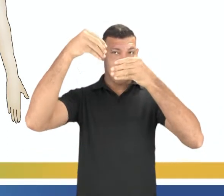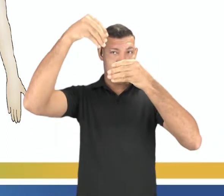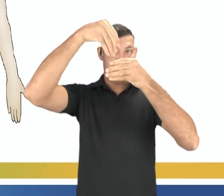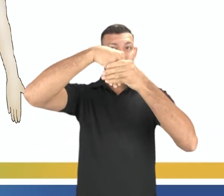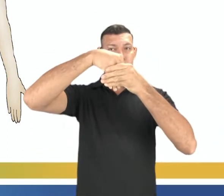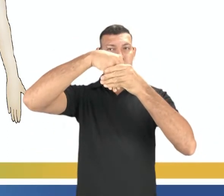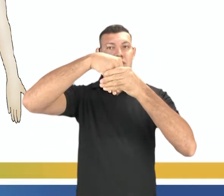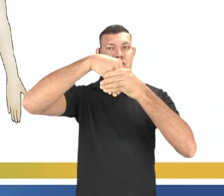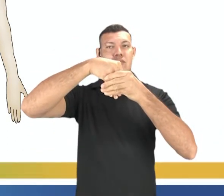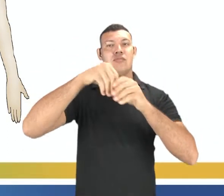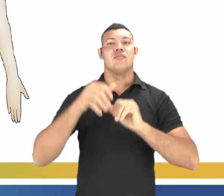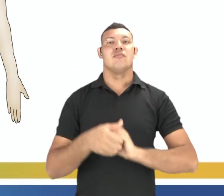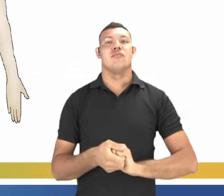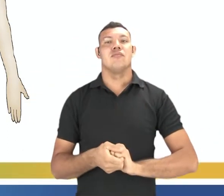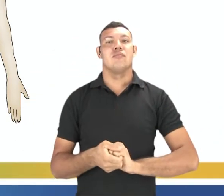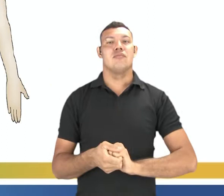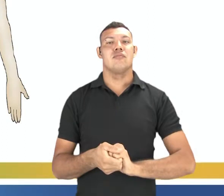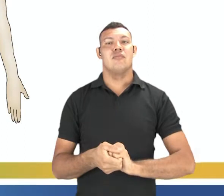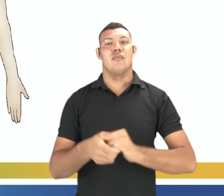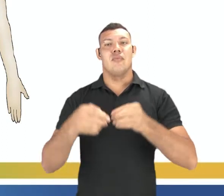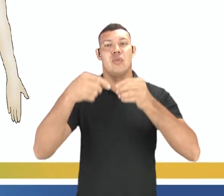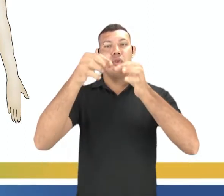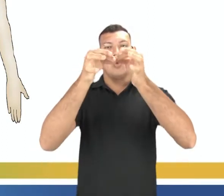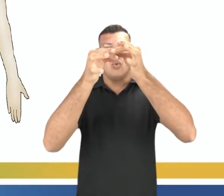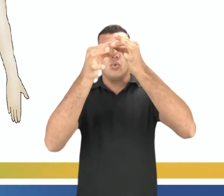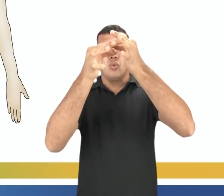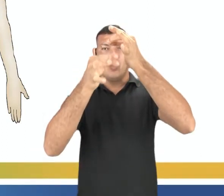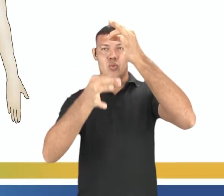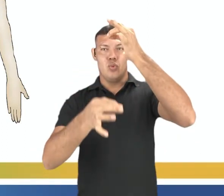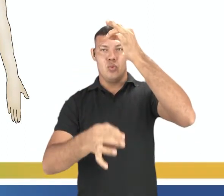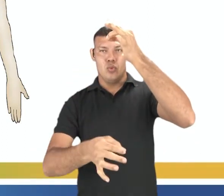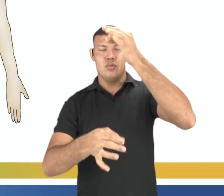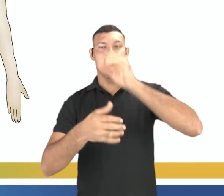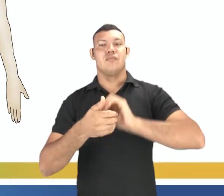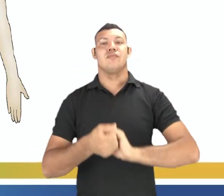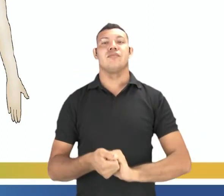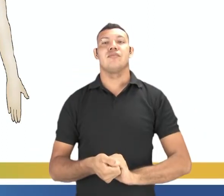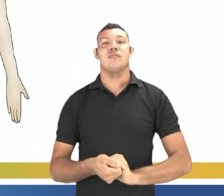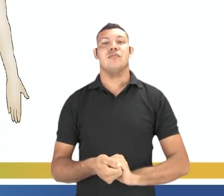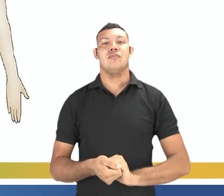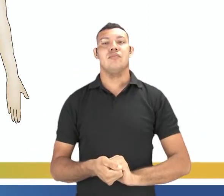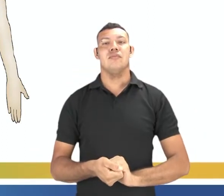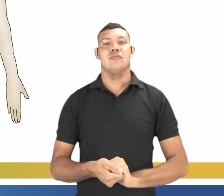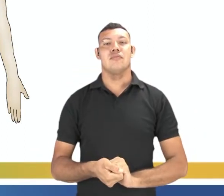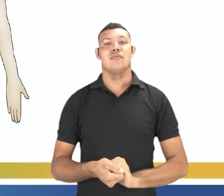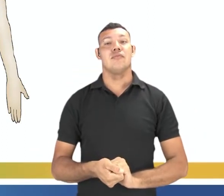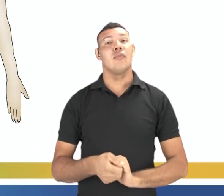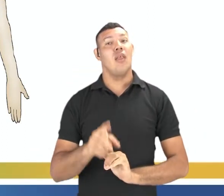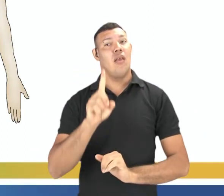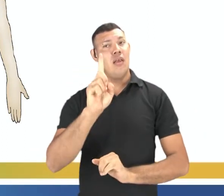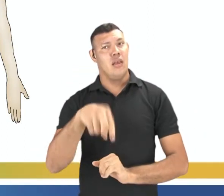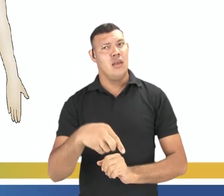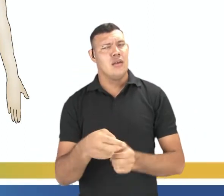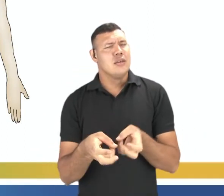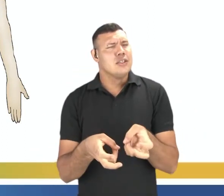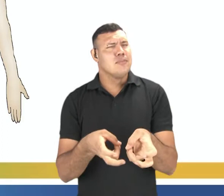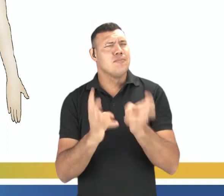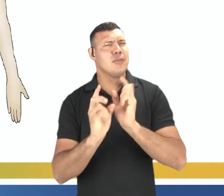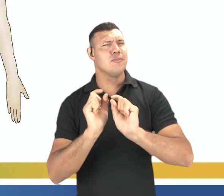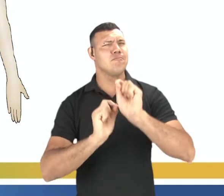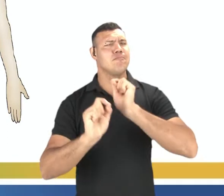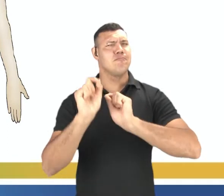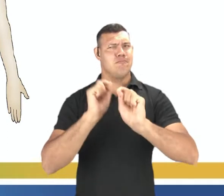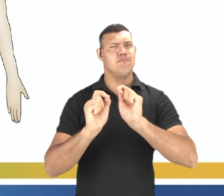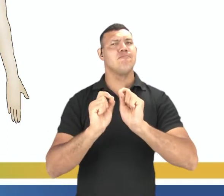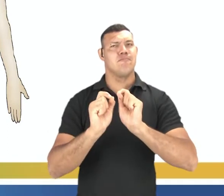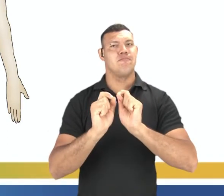encéfalo, e no canal vertebral, medula espinhal. Então, nele podemos perceber as